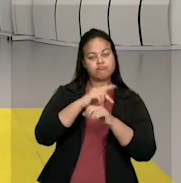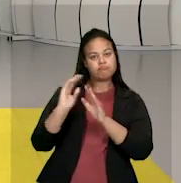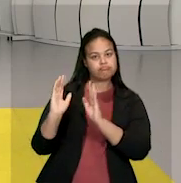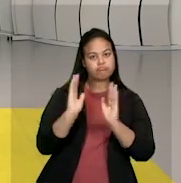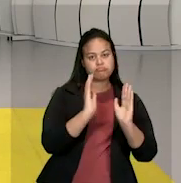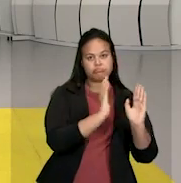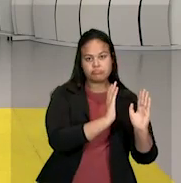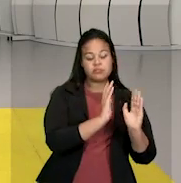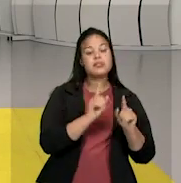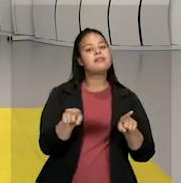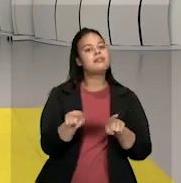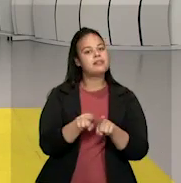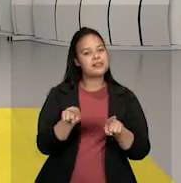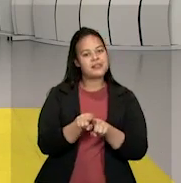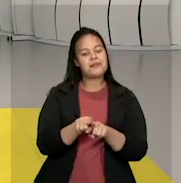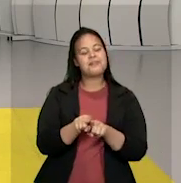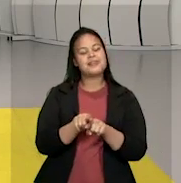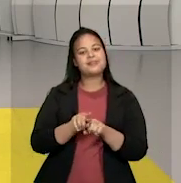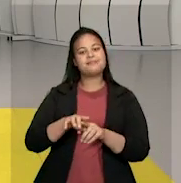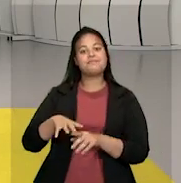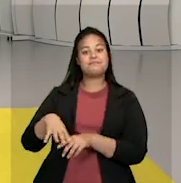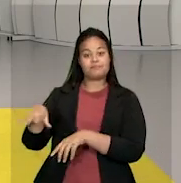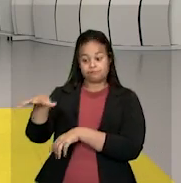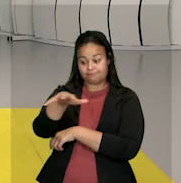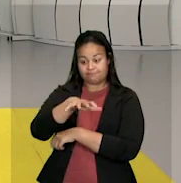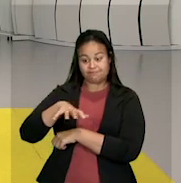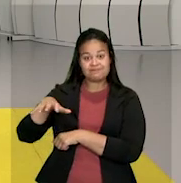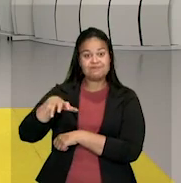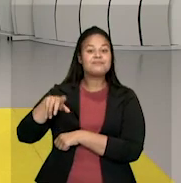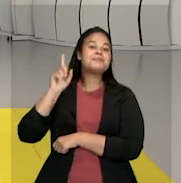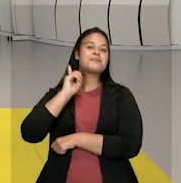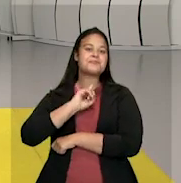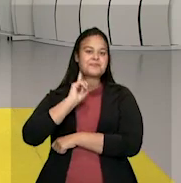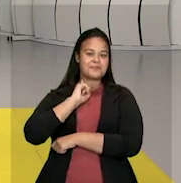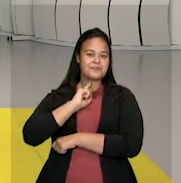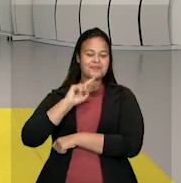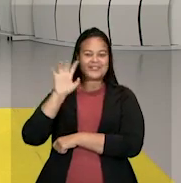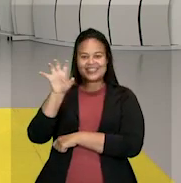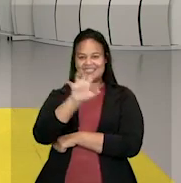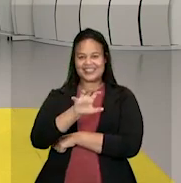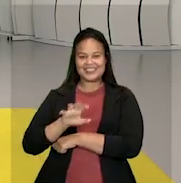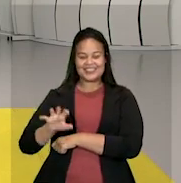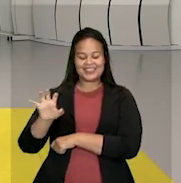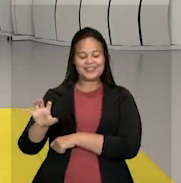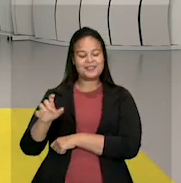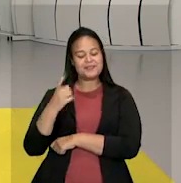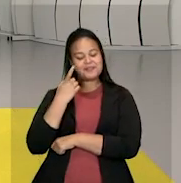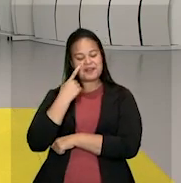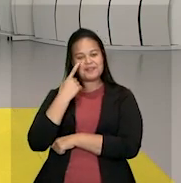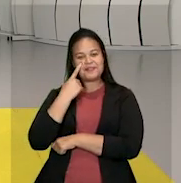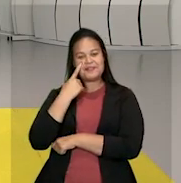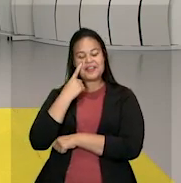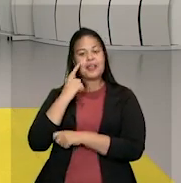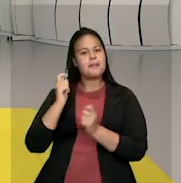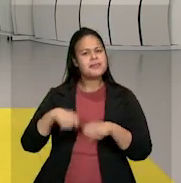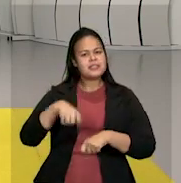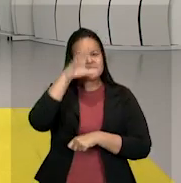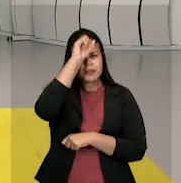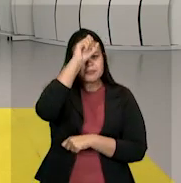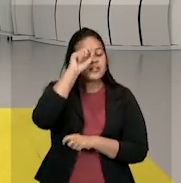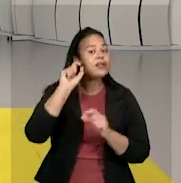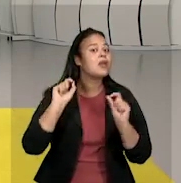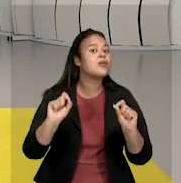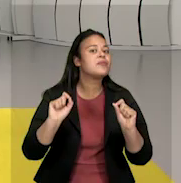também dividimos o território mineiro em regiões. Vamos ver qual é a habilidade que essa aula